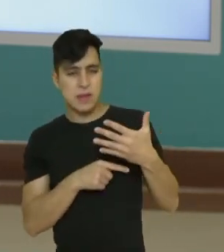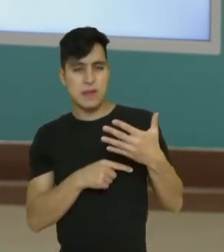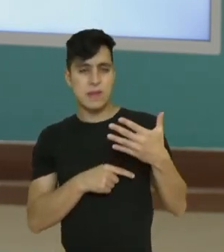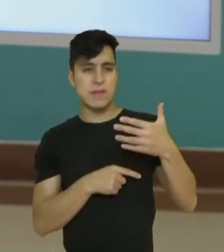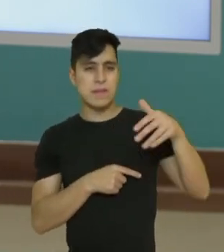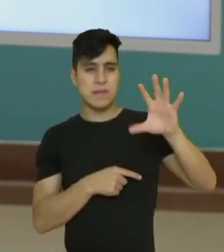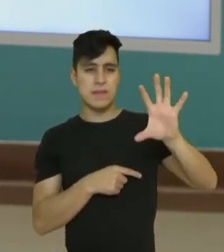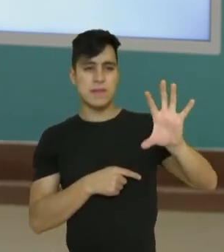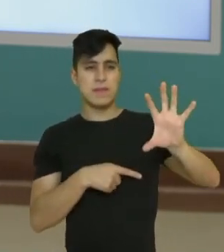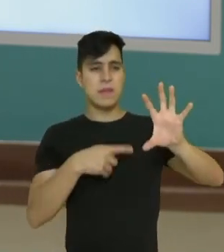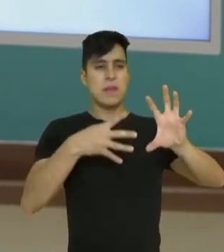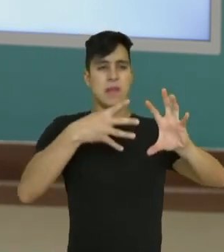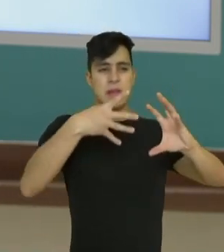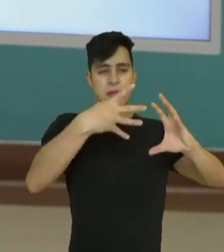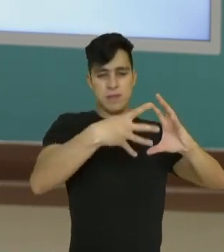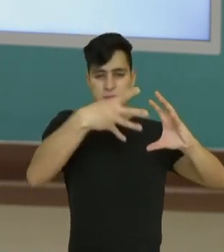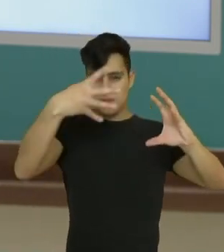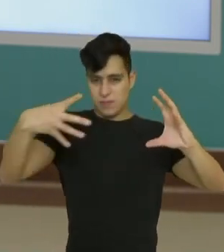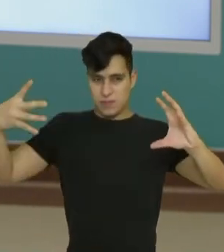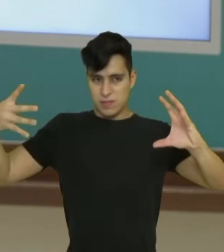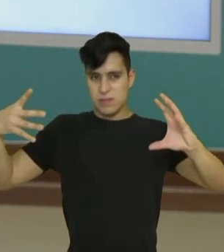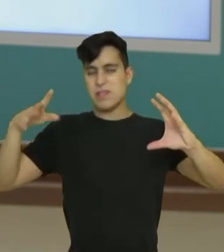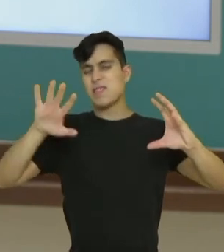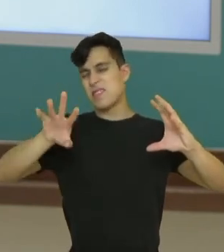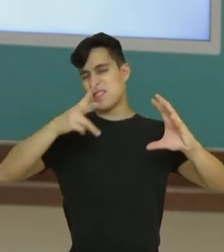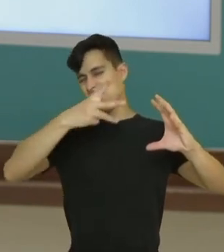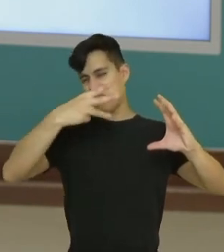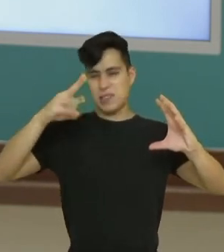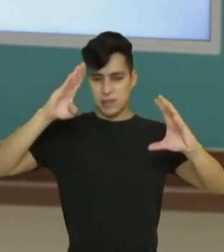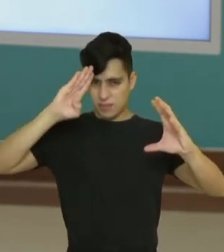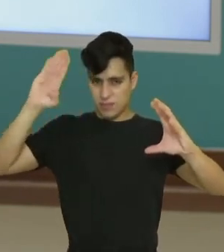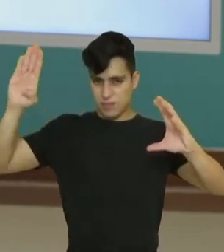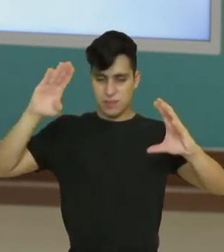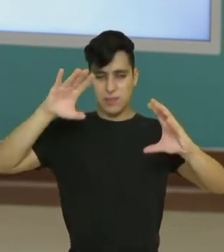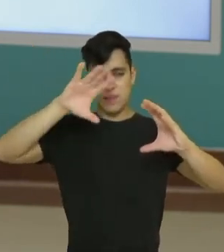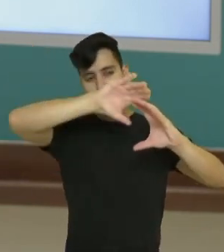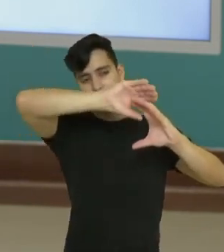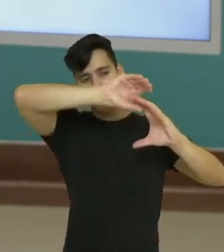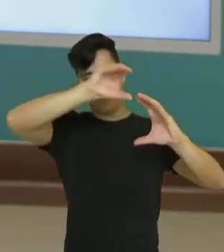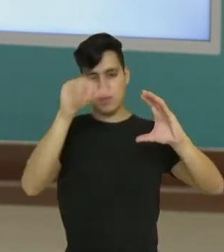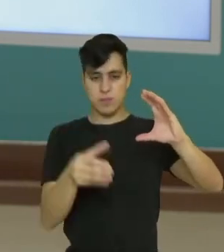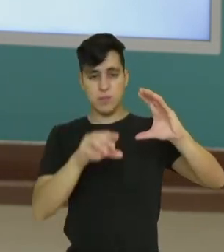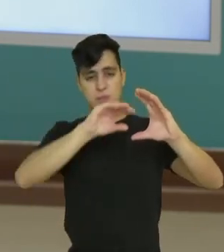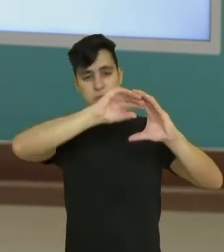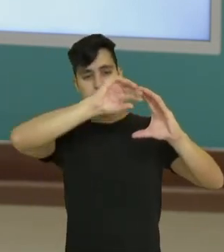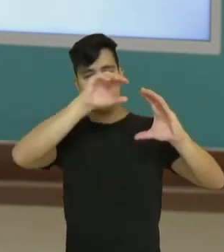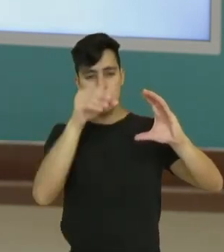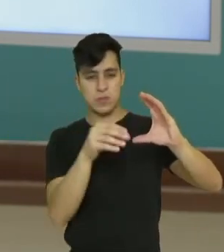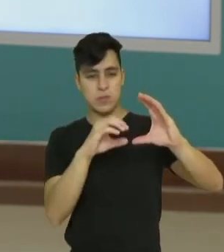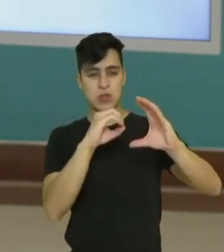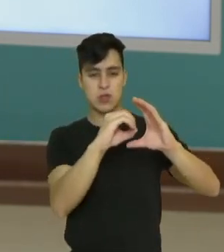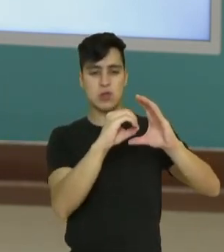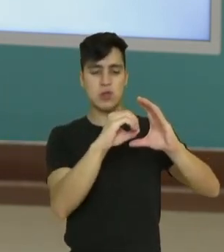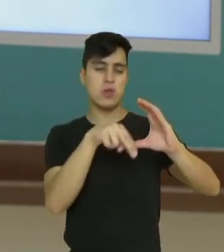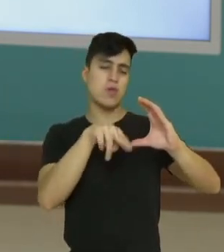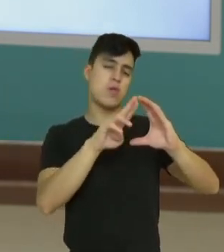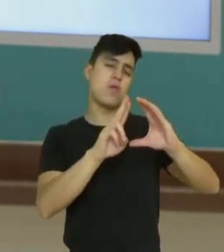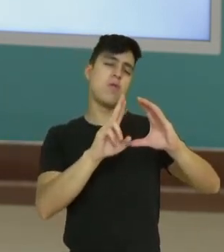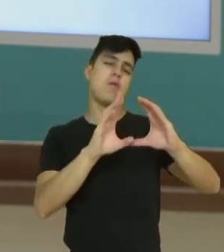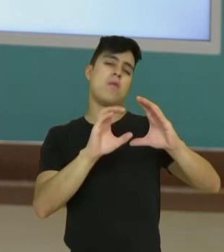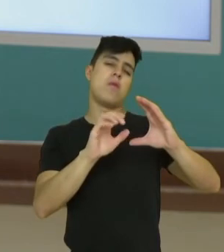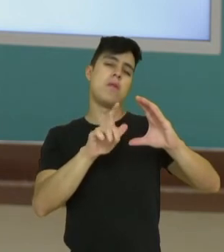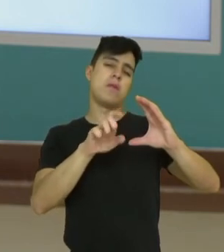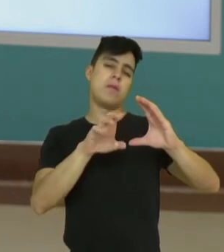indicações, porém são 3 partes: crosta, manto e núcleo.